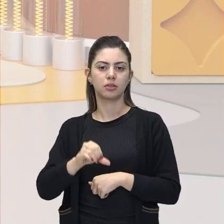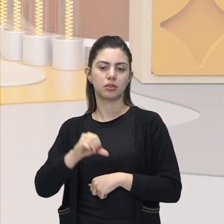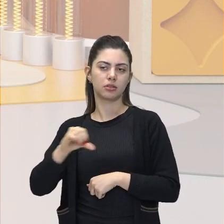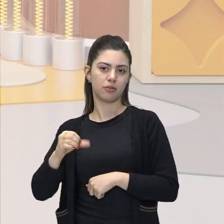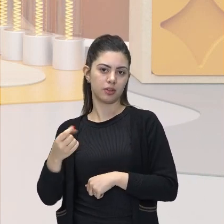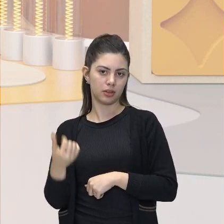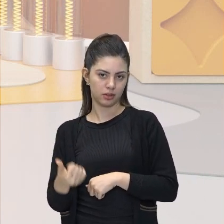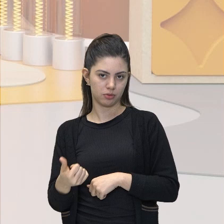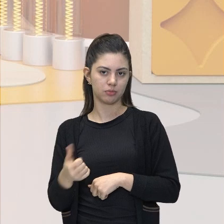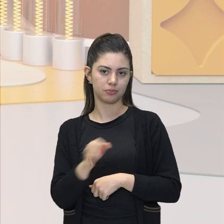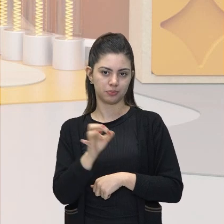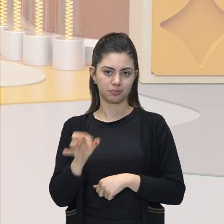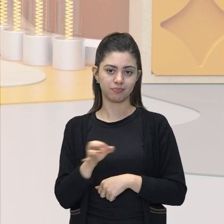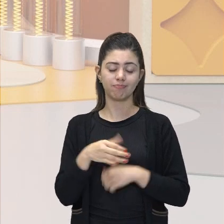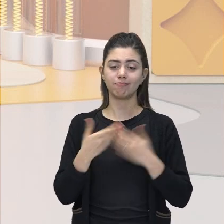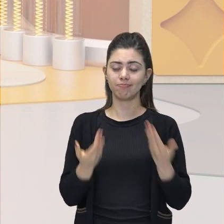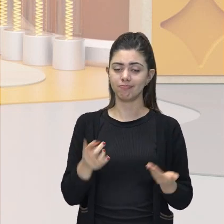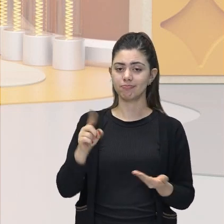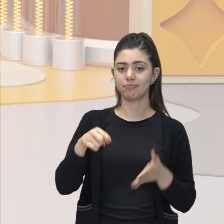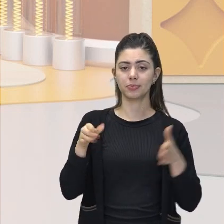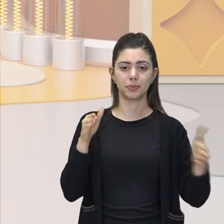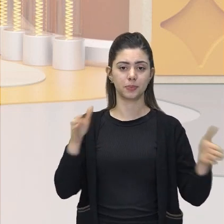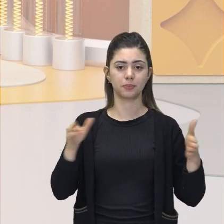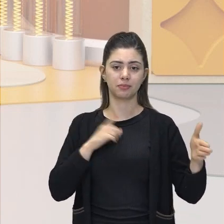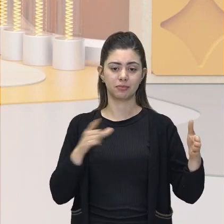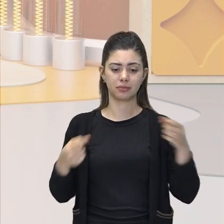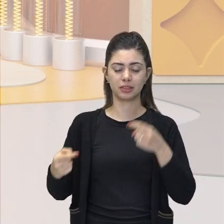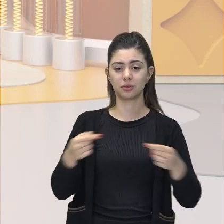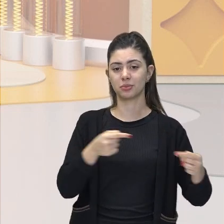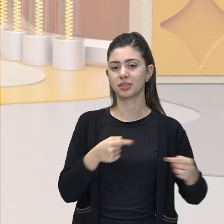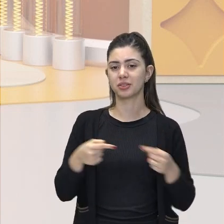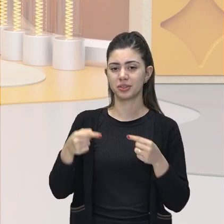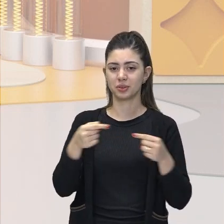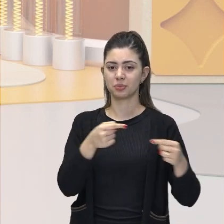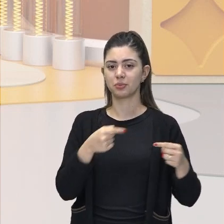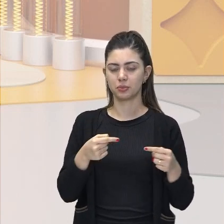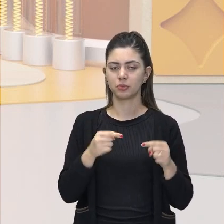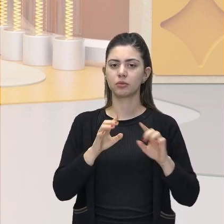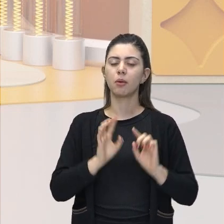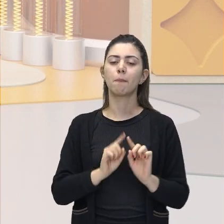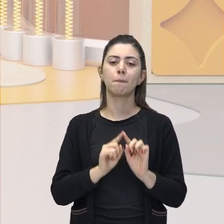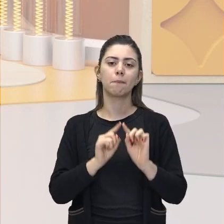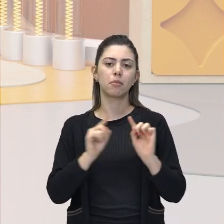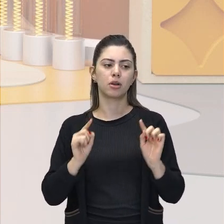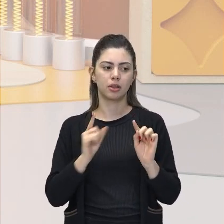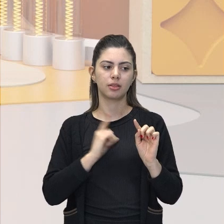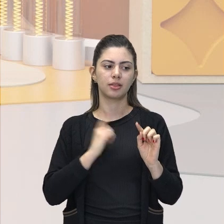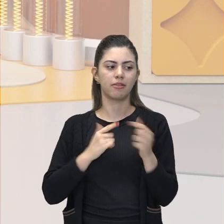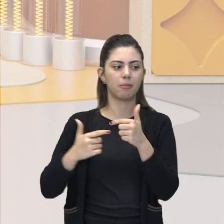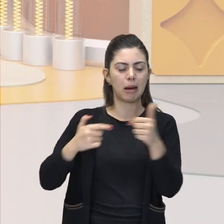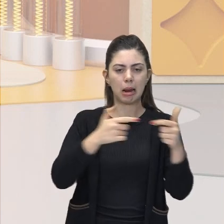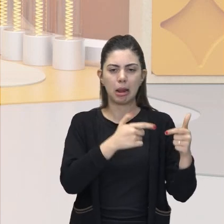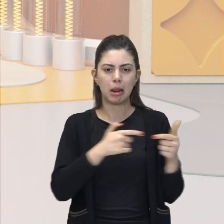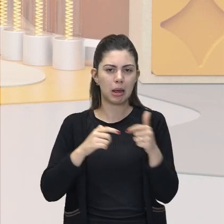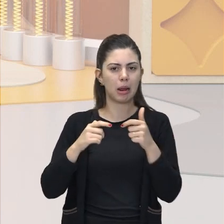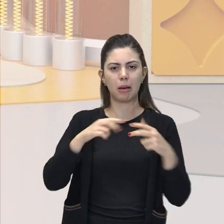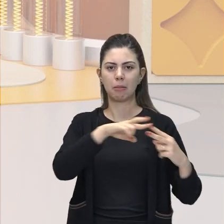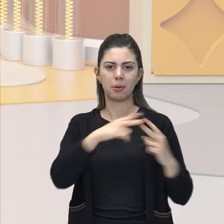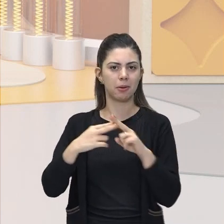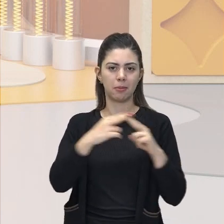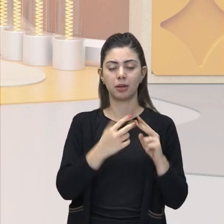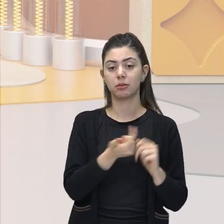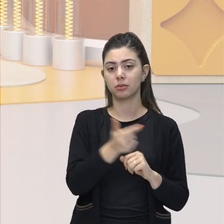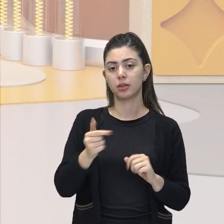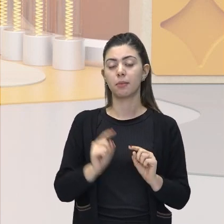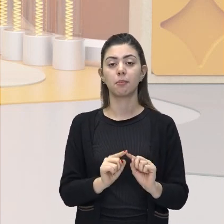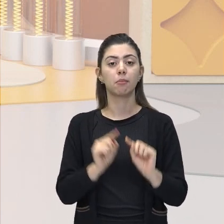1991, certo? E foi um conflito ali onde a gente não tem um embate direto entre essas duas superpotências, mas como eu